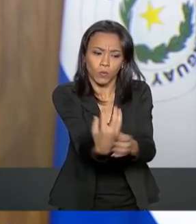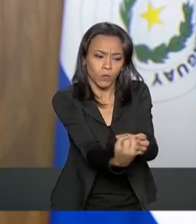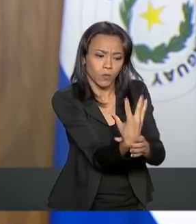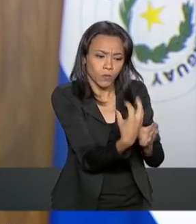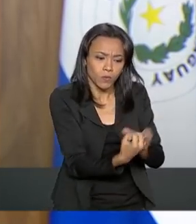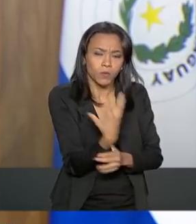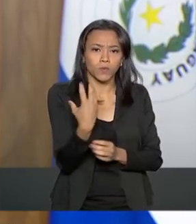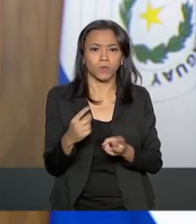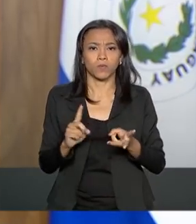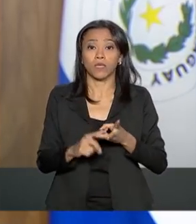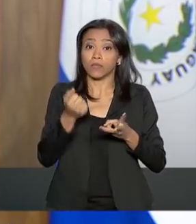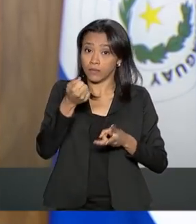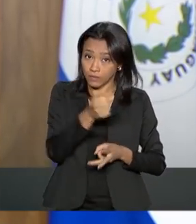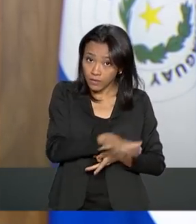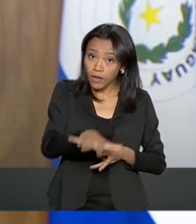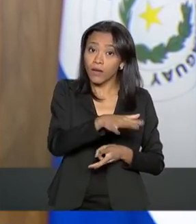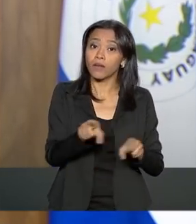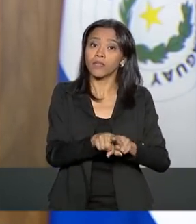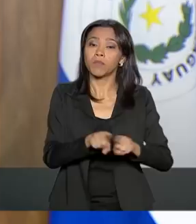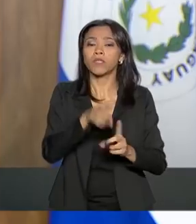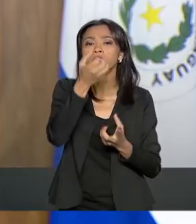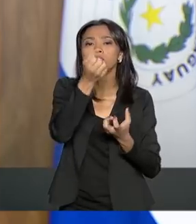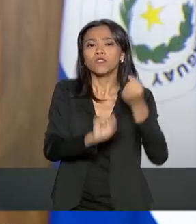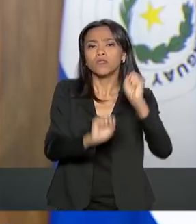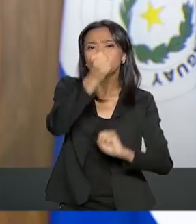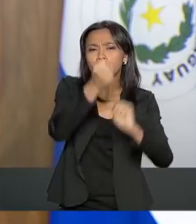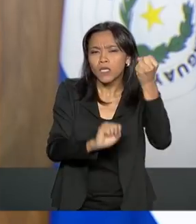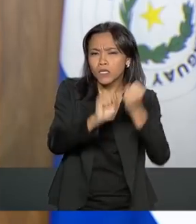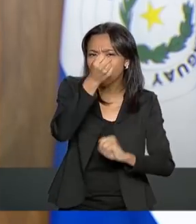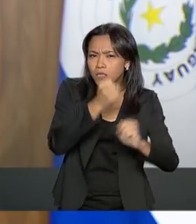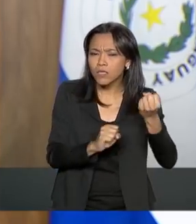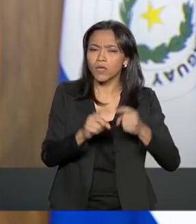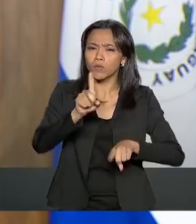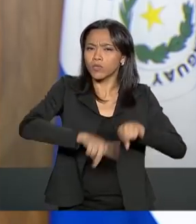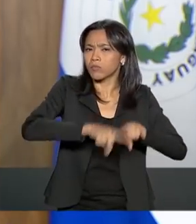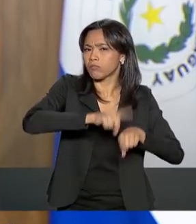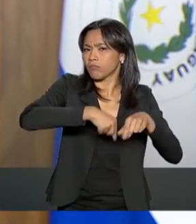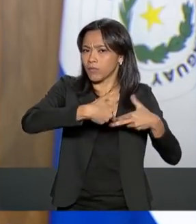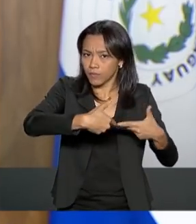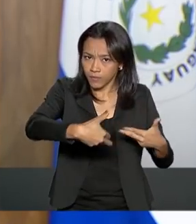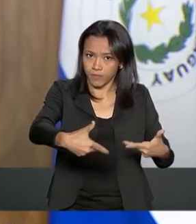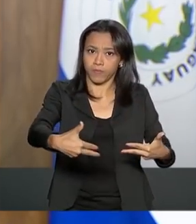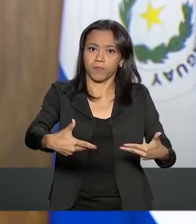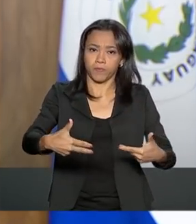na industrialização dos processos das nossas matérias-primas.